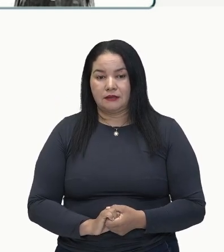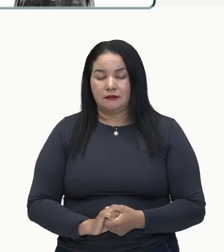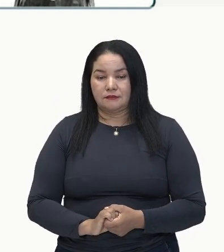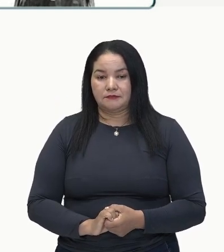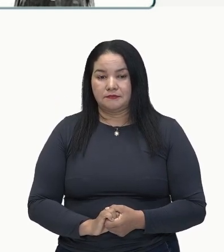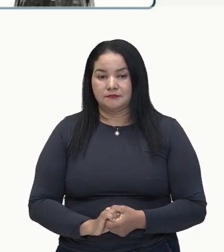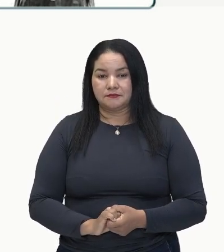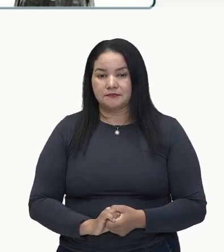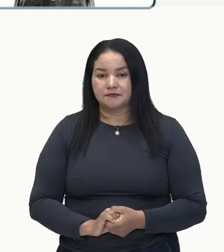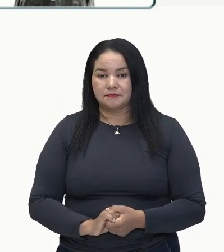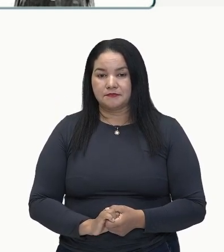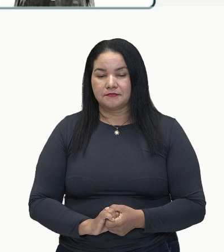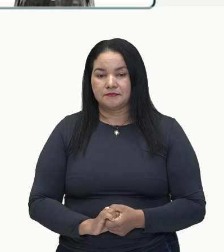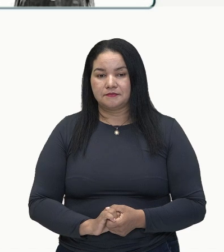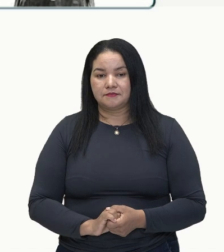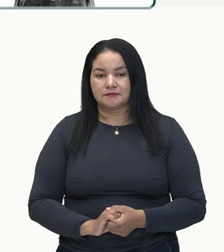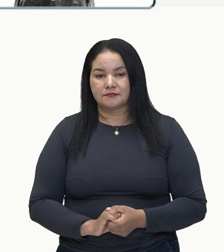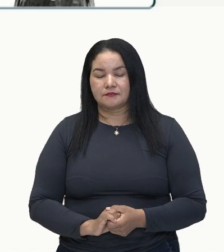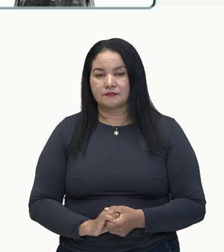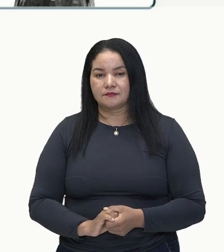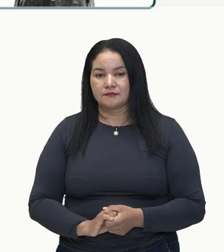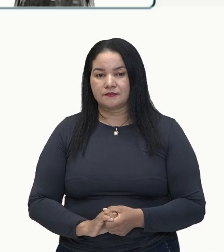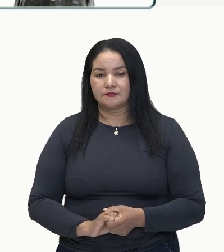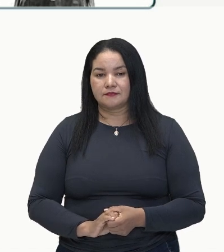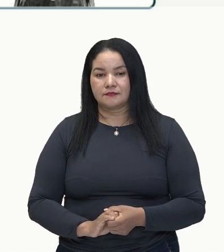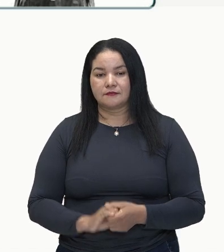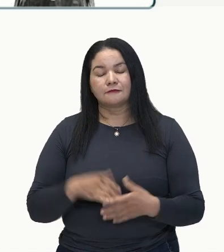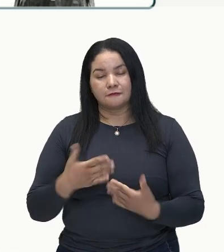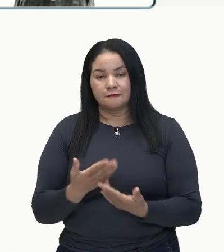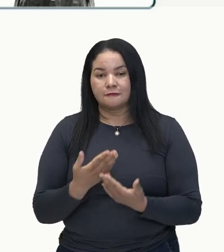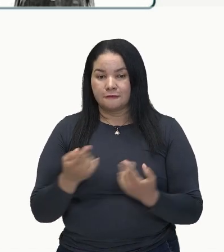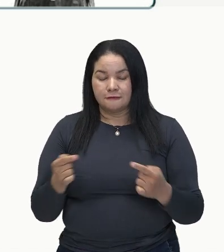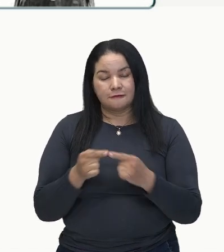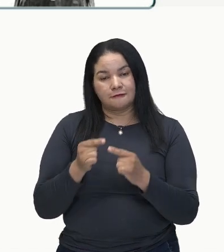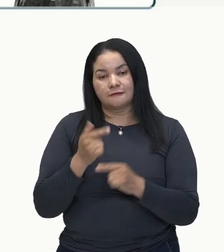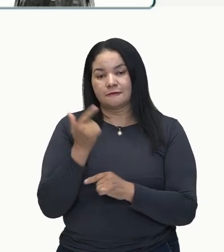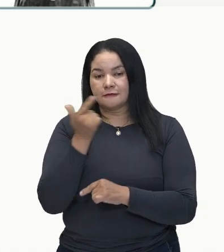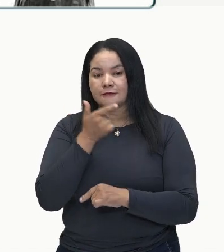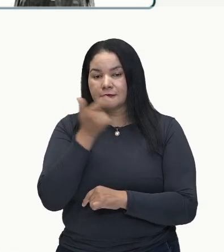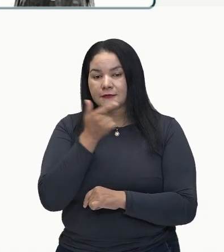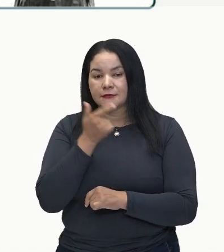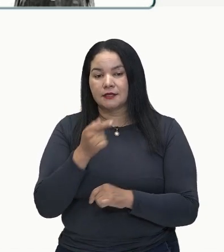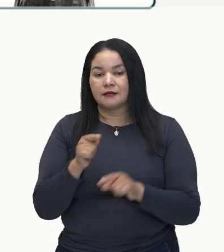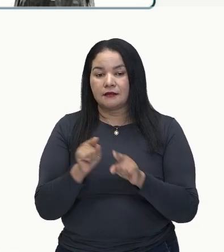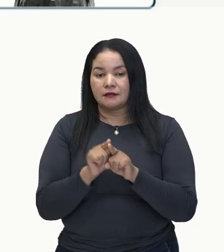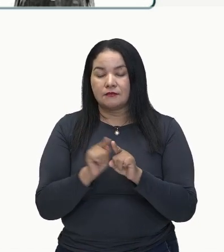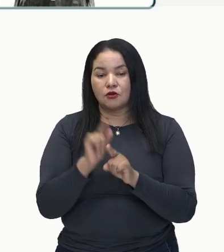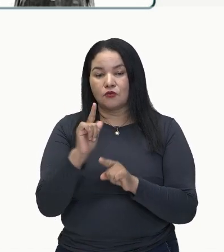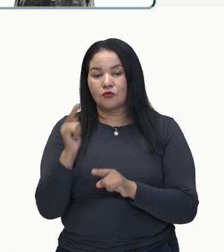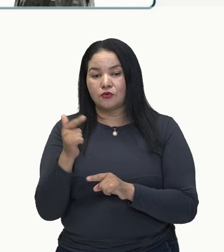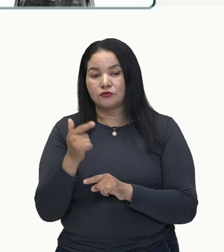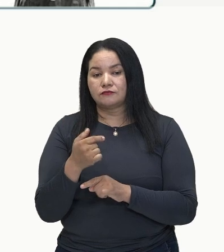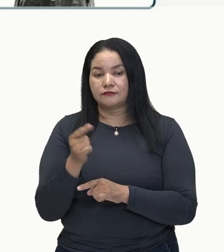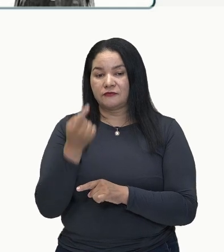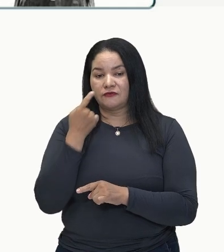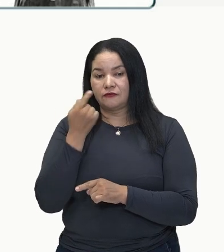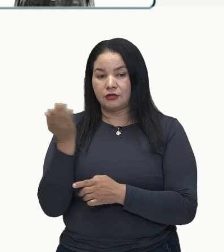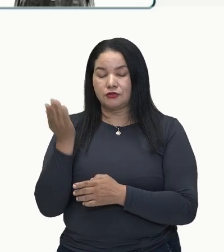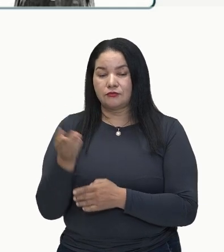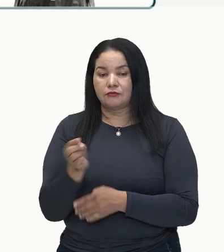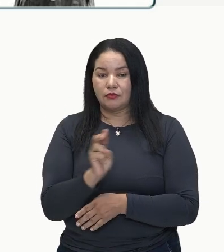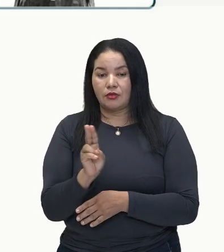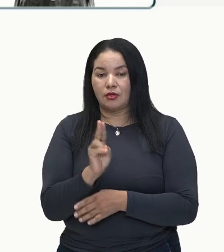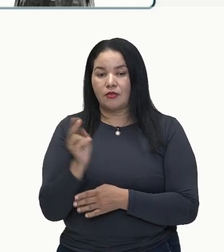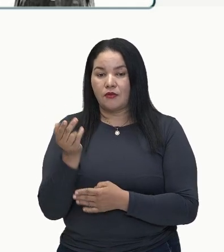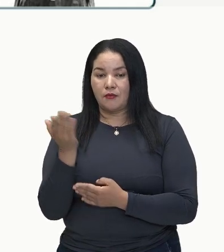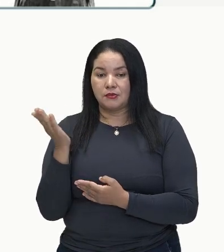que tem essa pegada de comédia. Arizona Nunca Mais, E Aí Meu Irmão e o